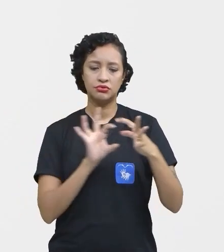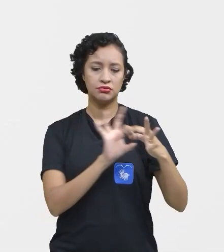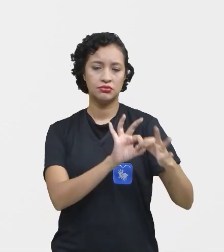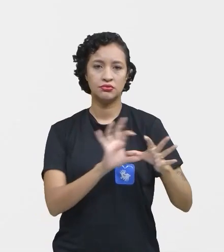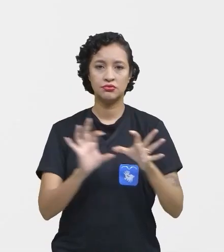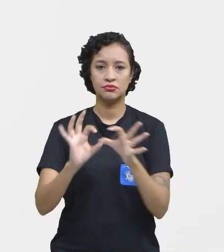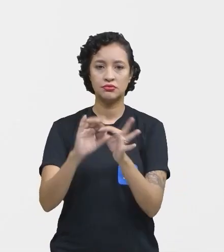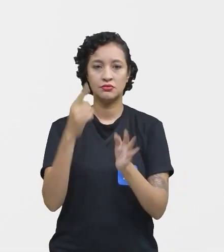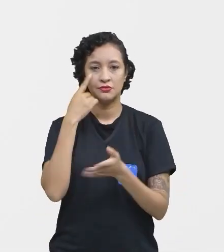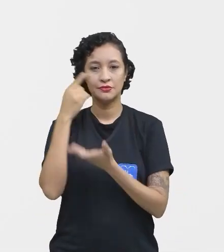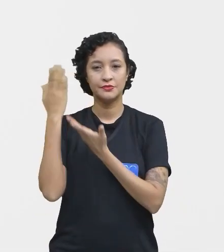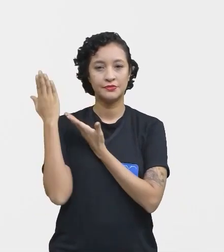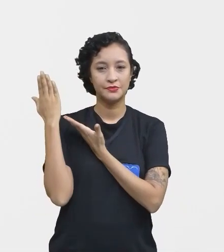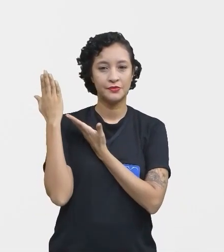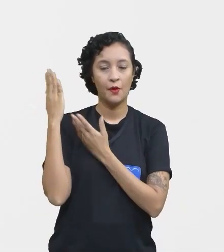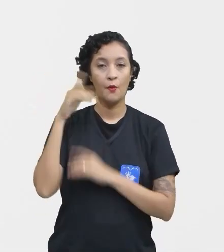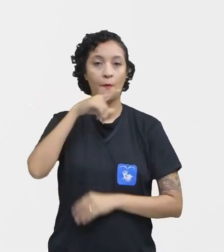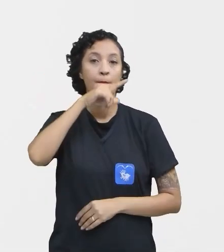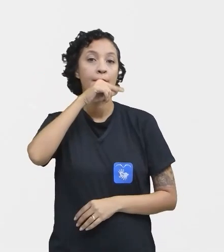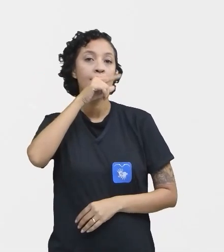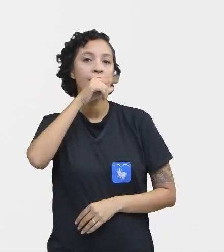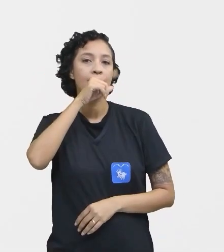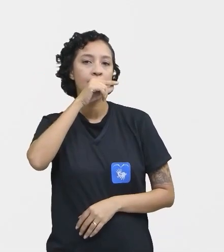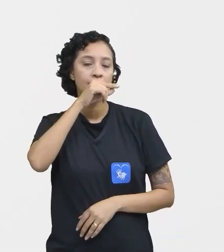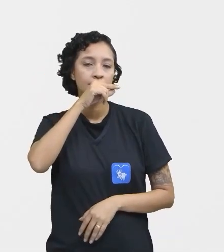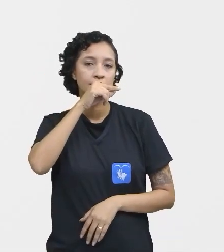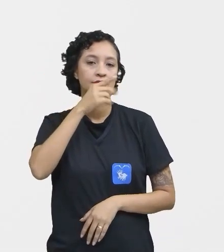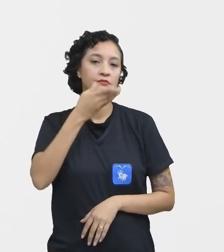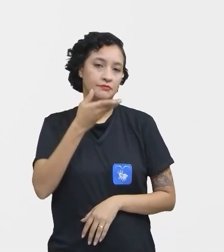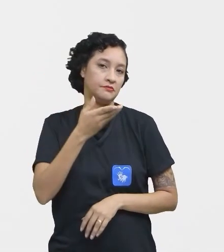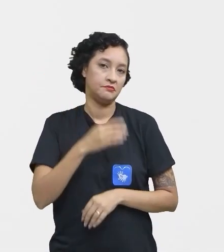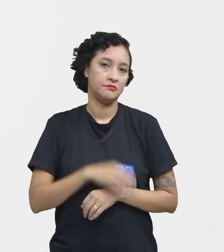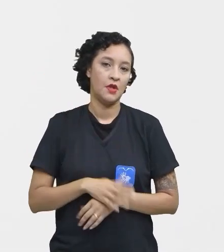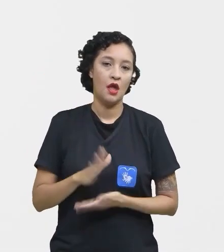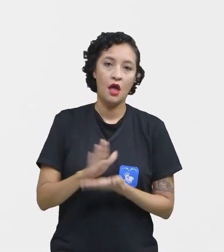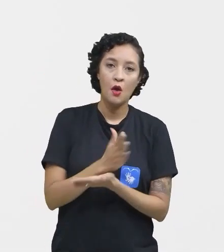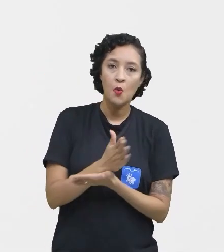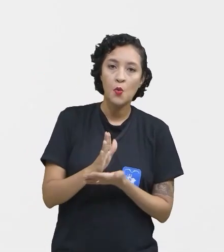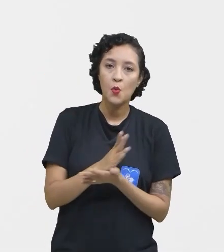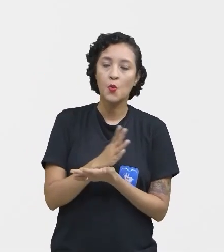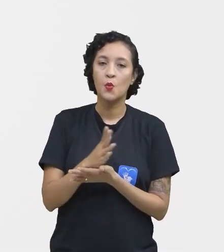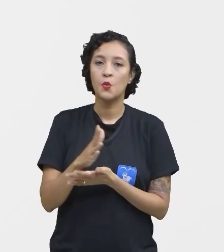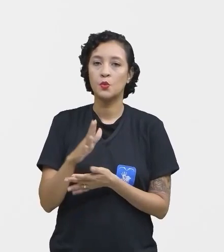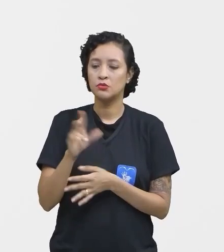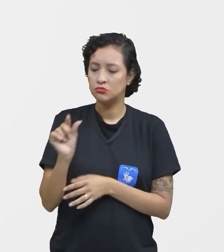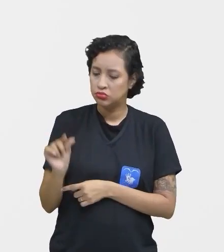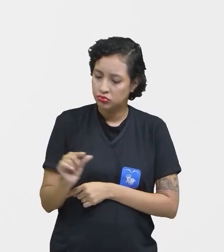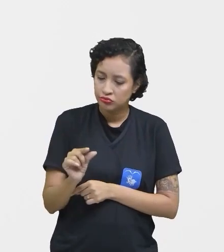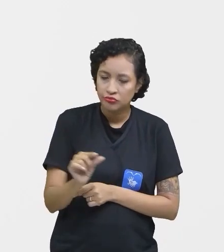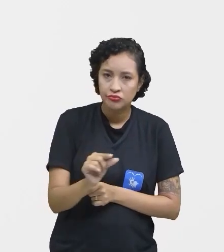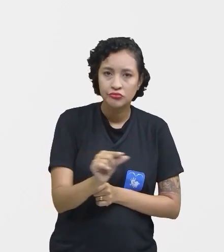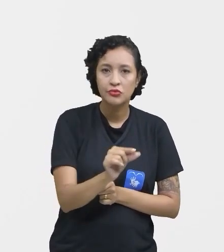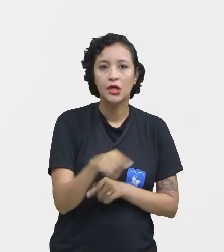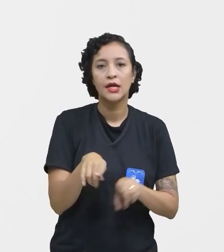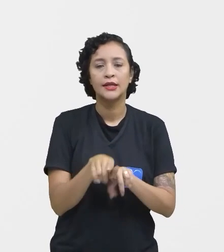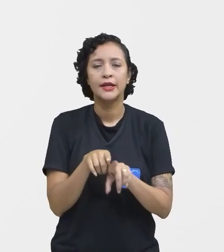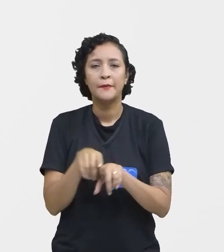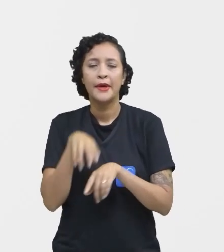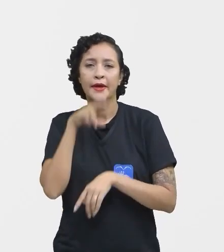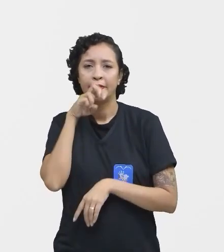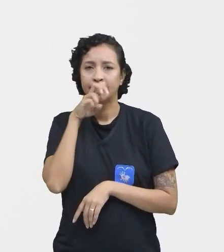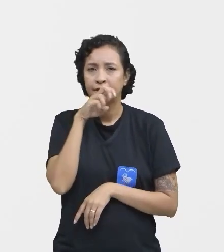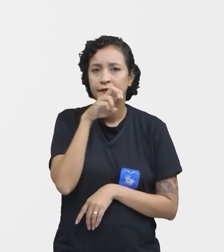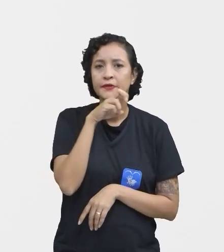ver ali o pássaro, existem alguns insetos, existem outros esquilos, todos